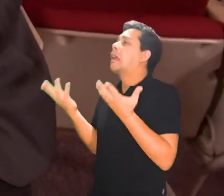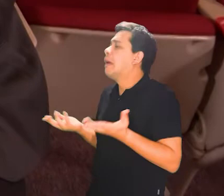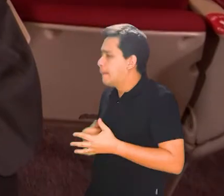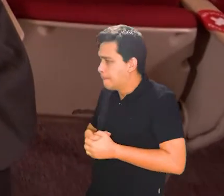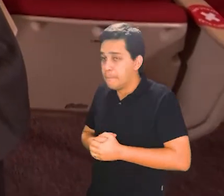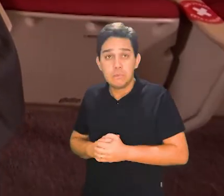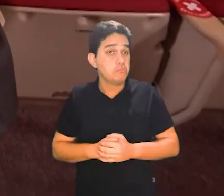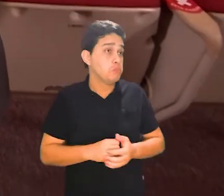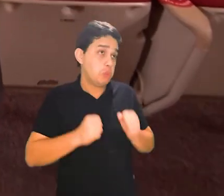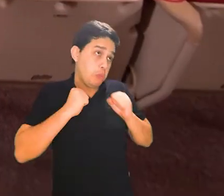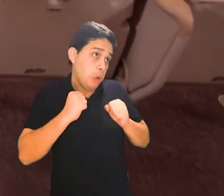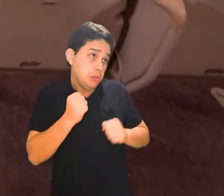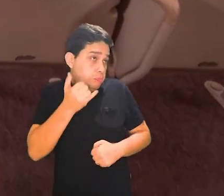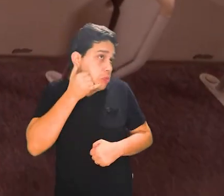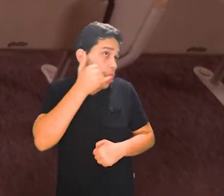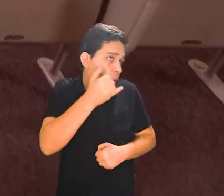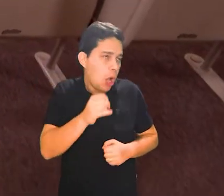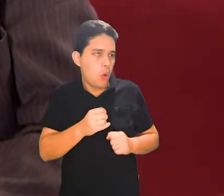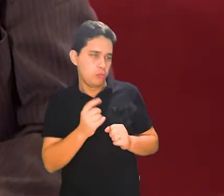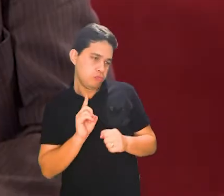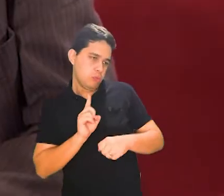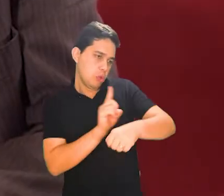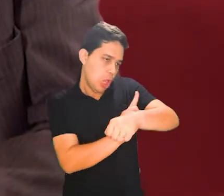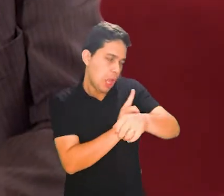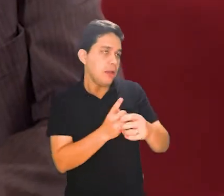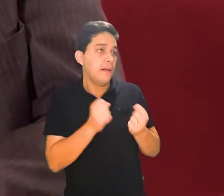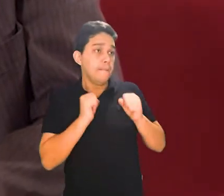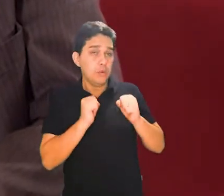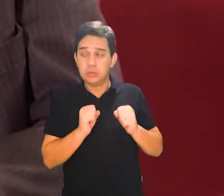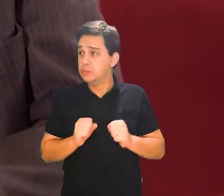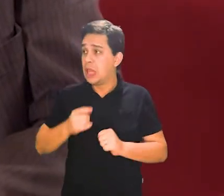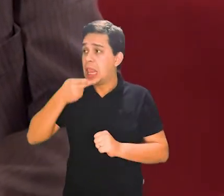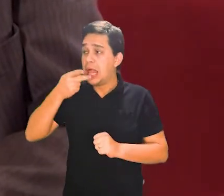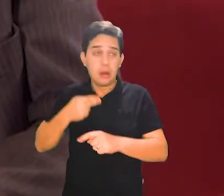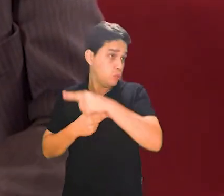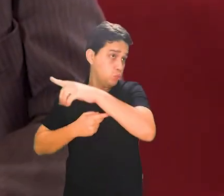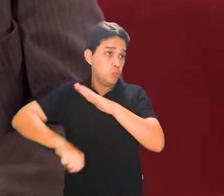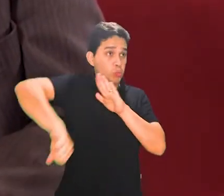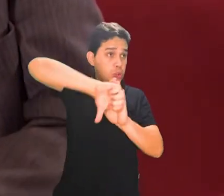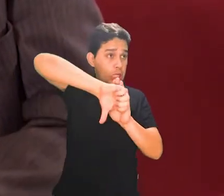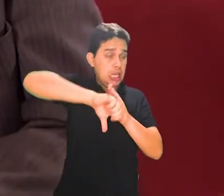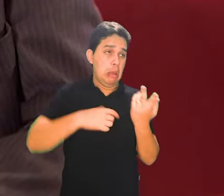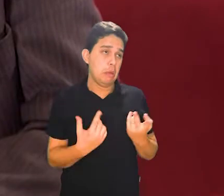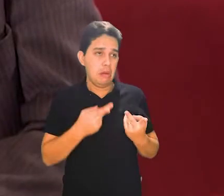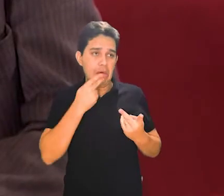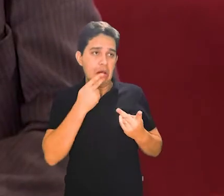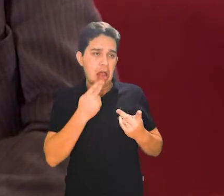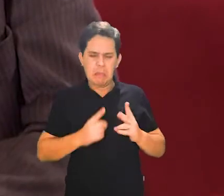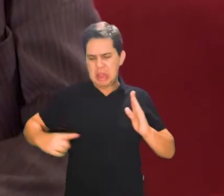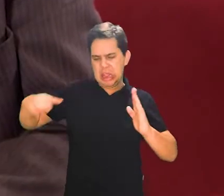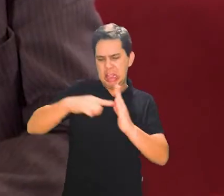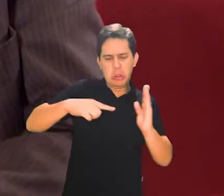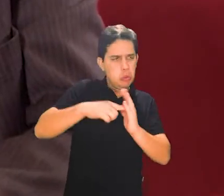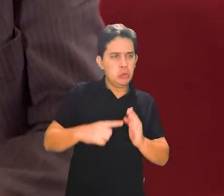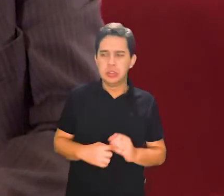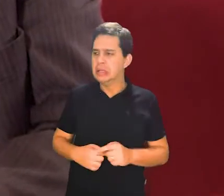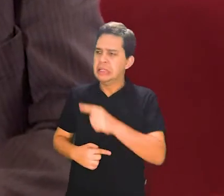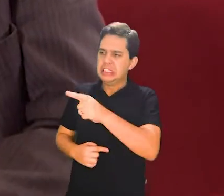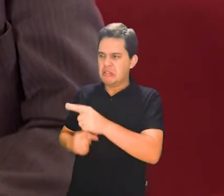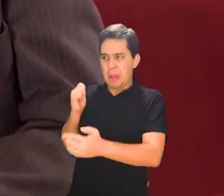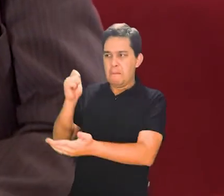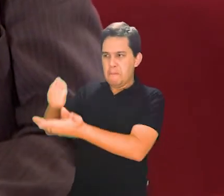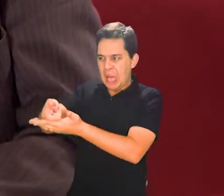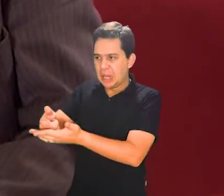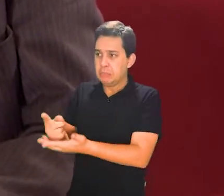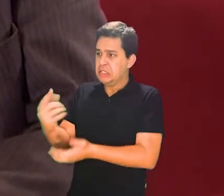uma reclamação de um serviço prestado pelo próprio Ministério Público, seja uma denúncia referente a uma prestação de um serviço